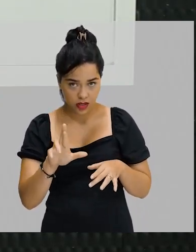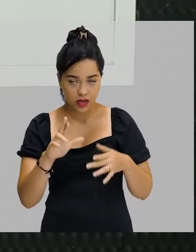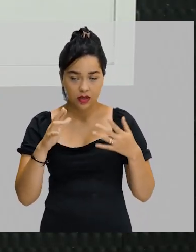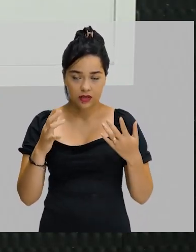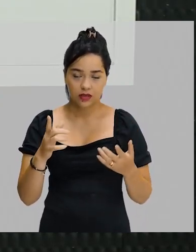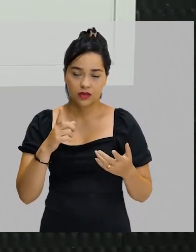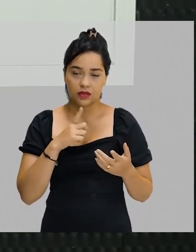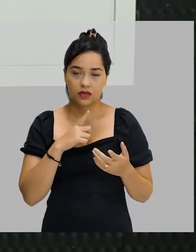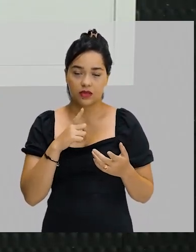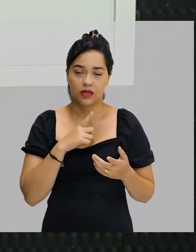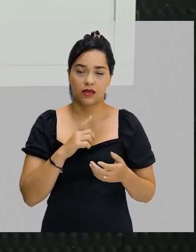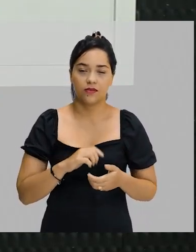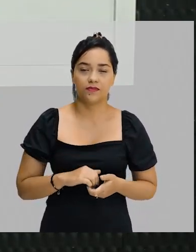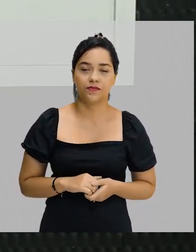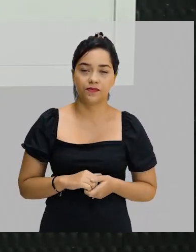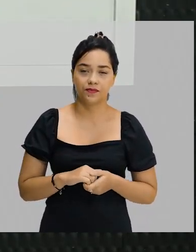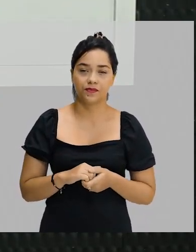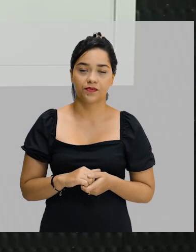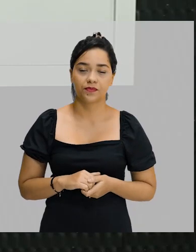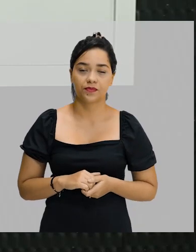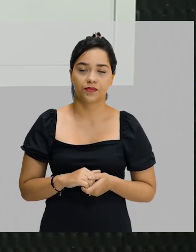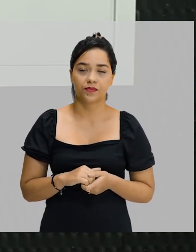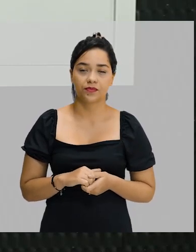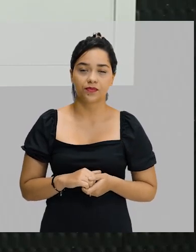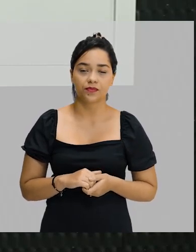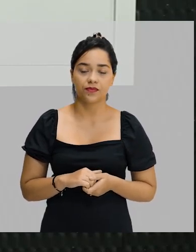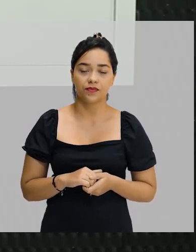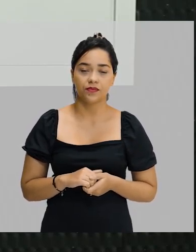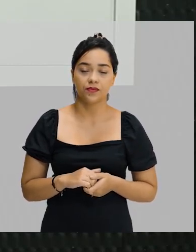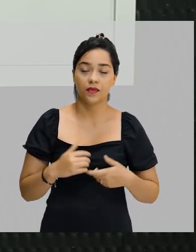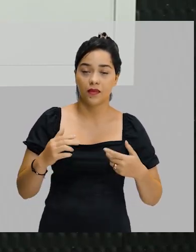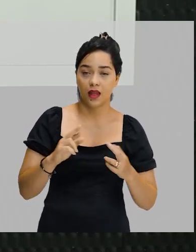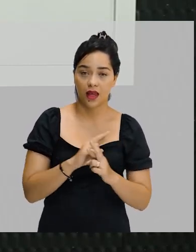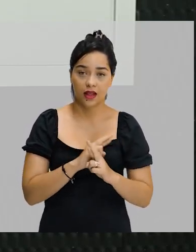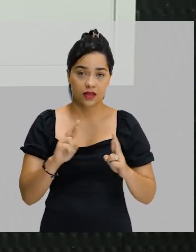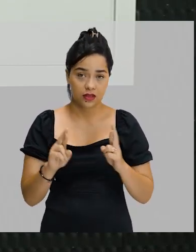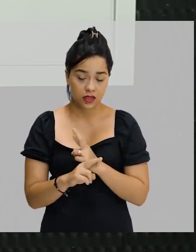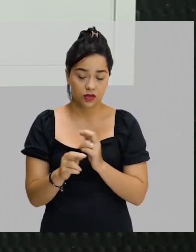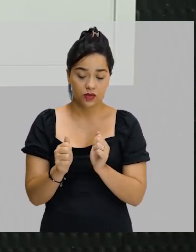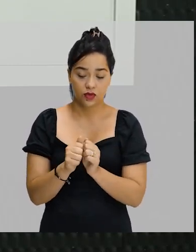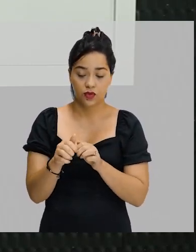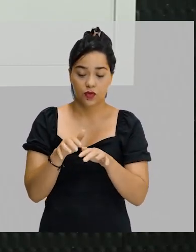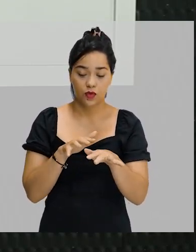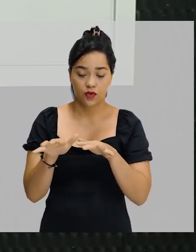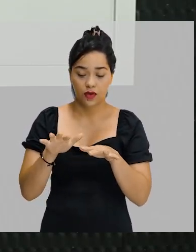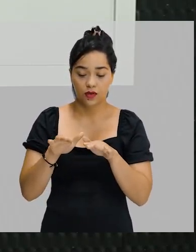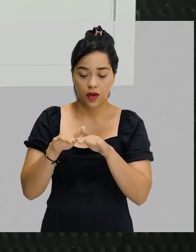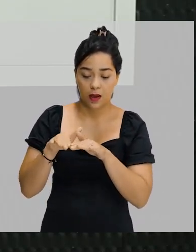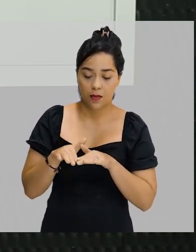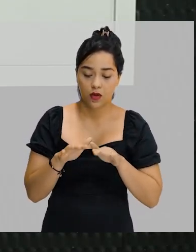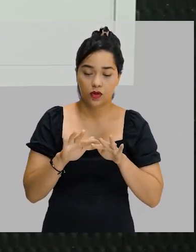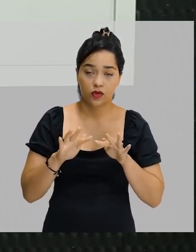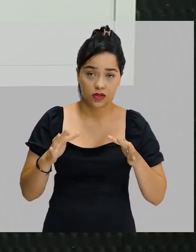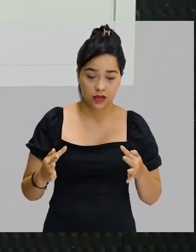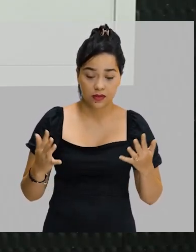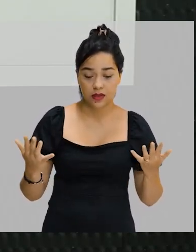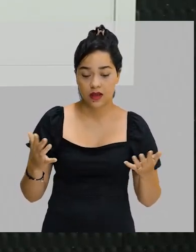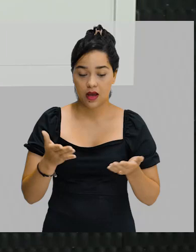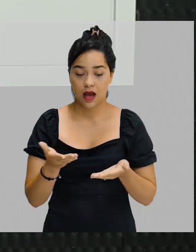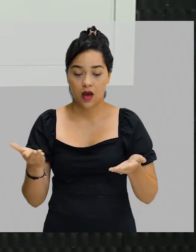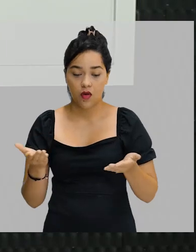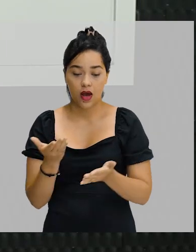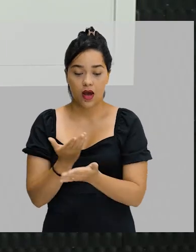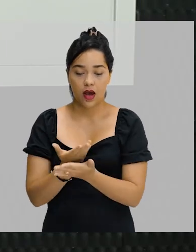uniforme, ok? Relacionar isso com o movimento harmônico simples, né? Então a aula de hoje vai